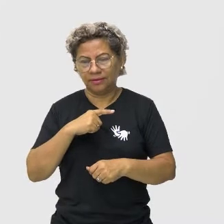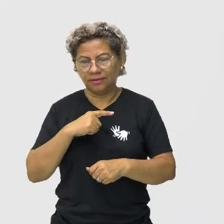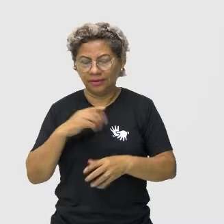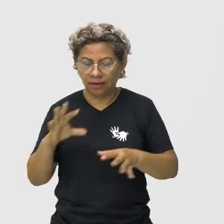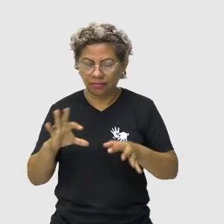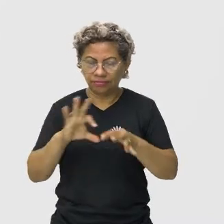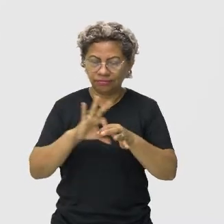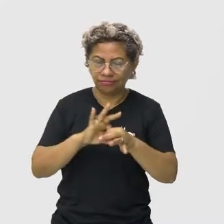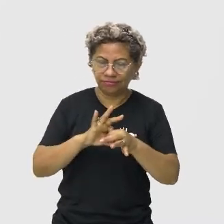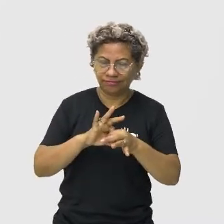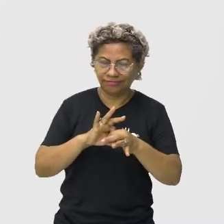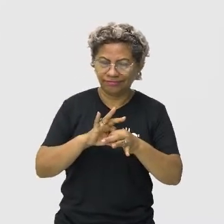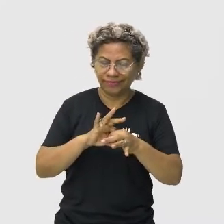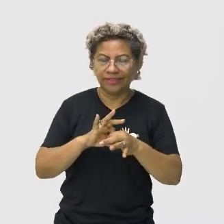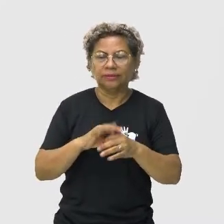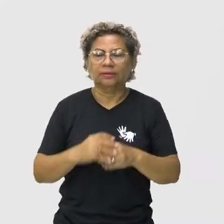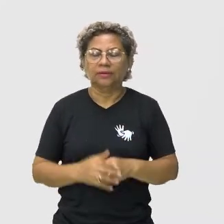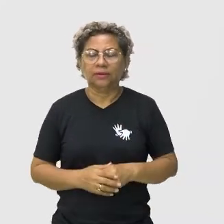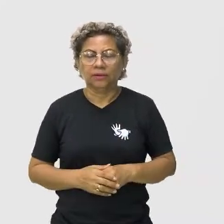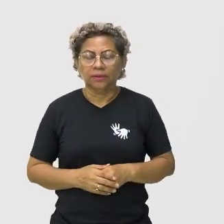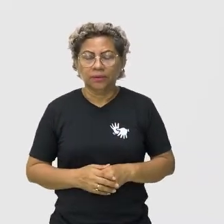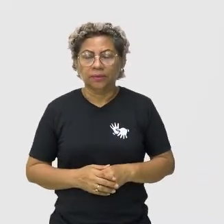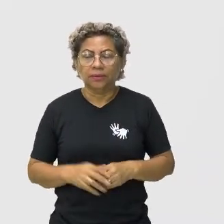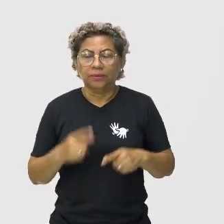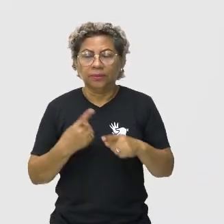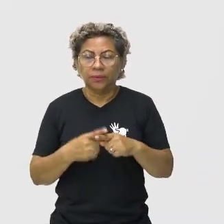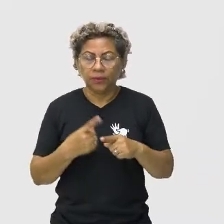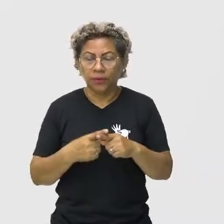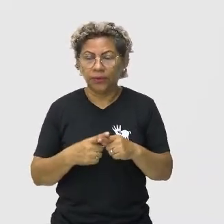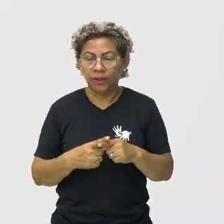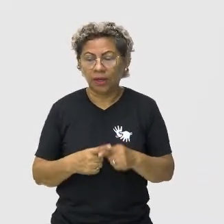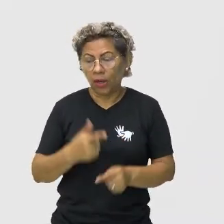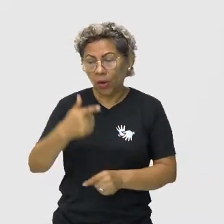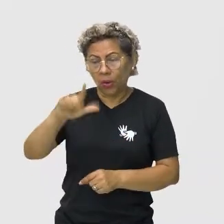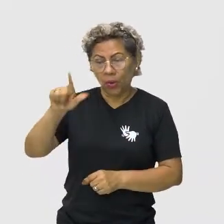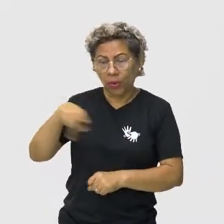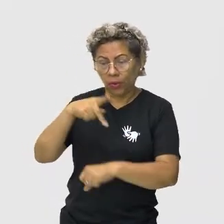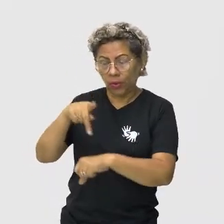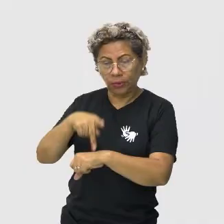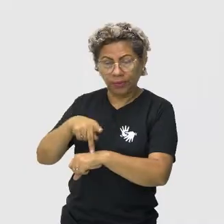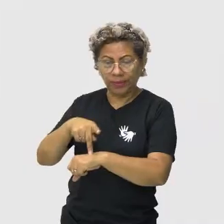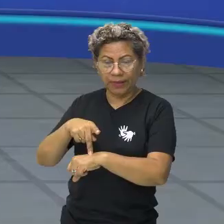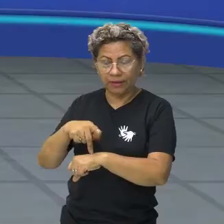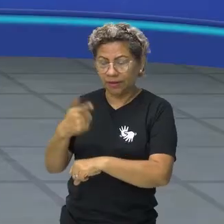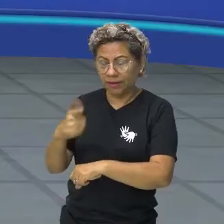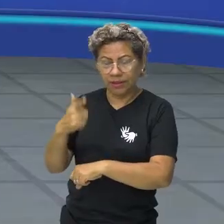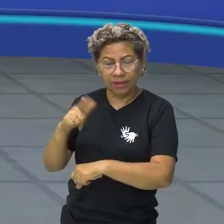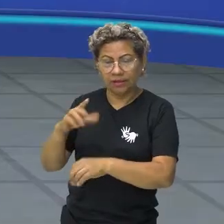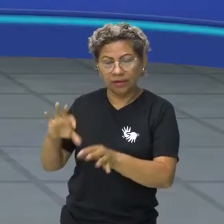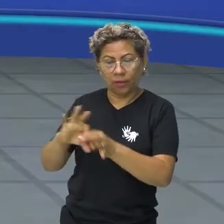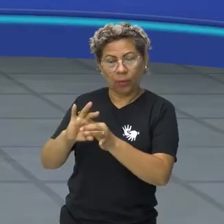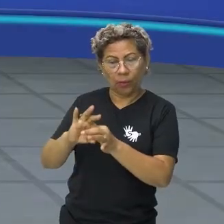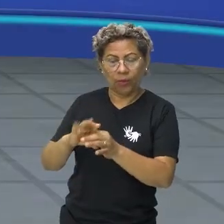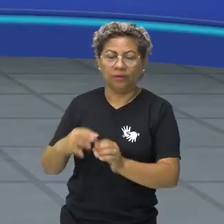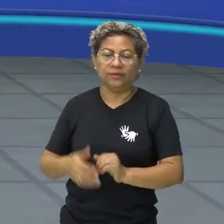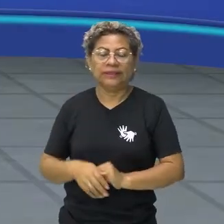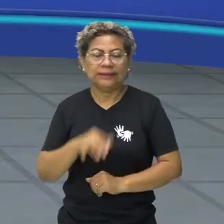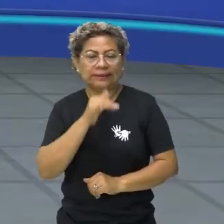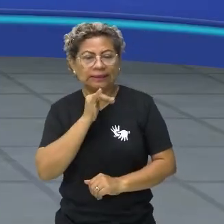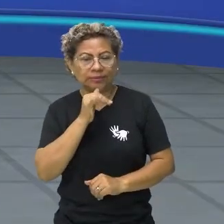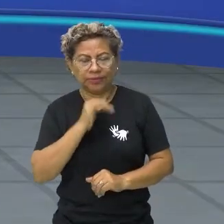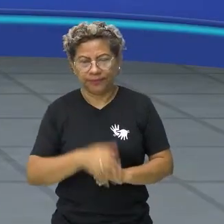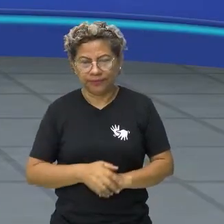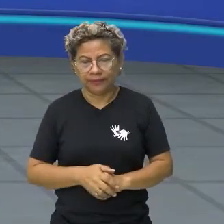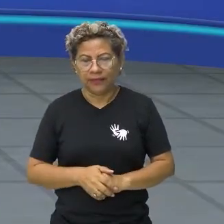não vai poder competir com grupos de economias unidas entre si, tá? Nós temos o exemplo, por exemplo,